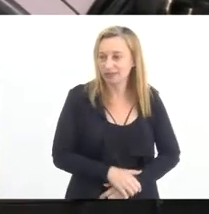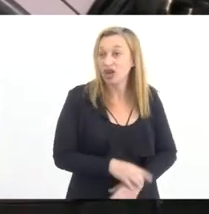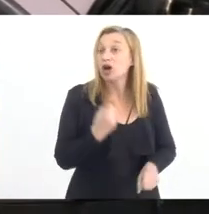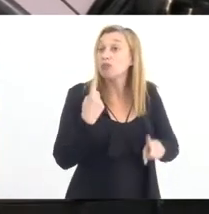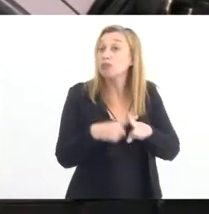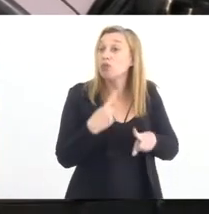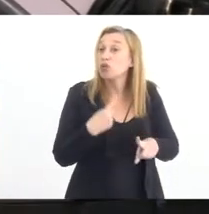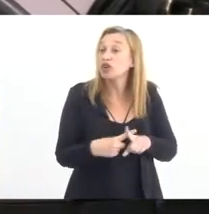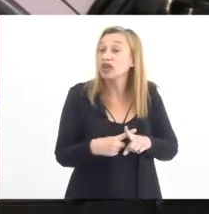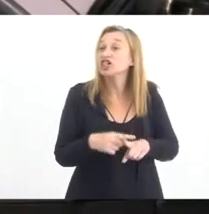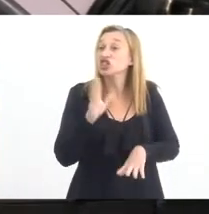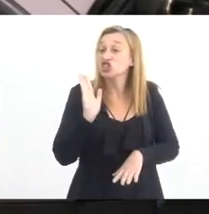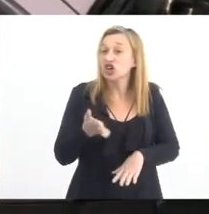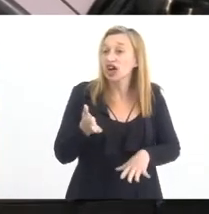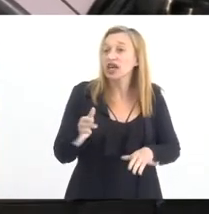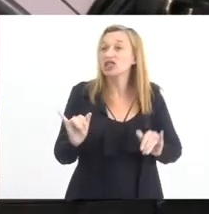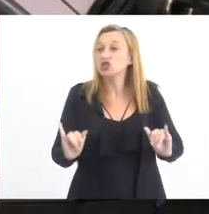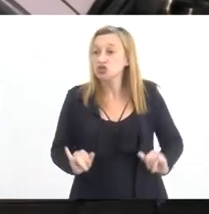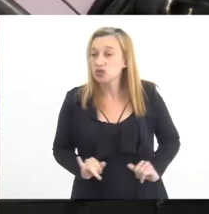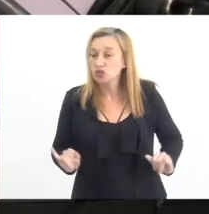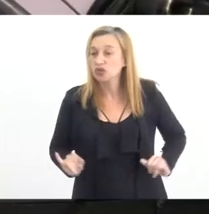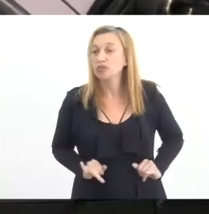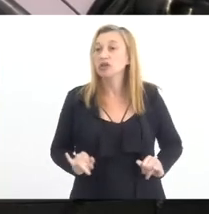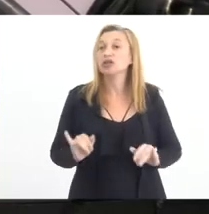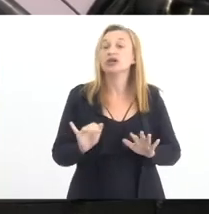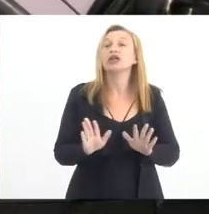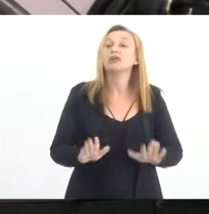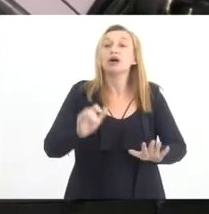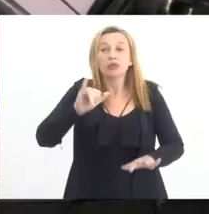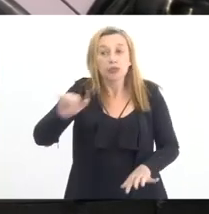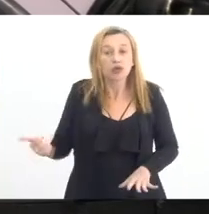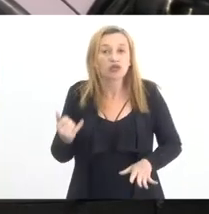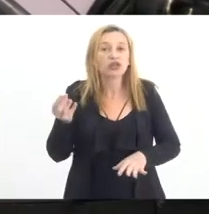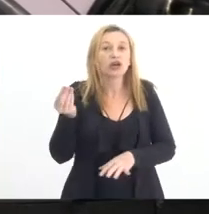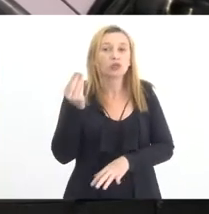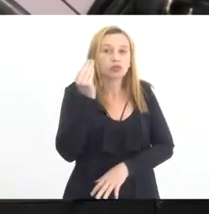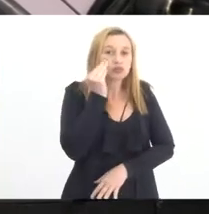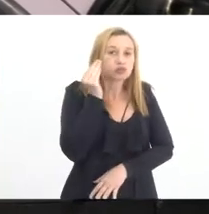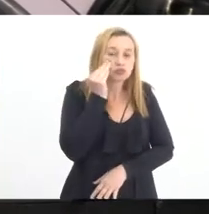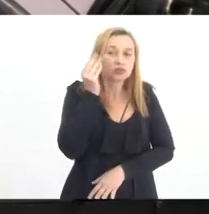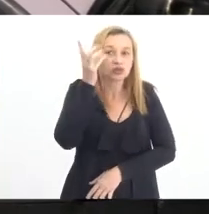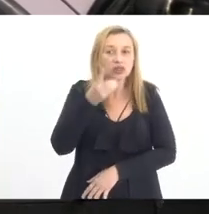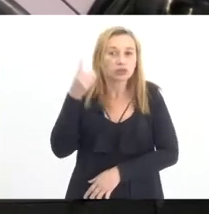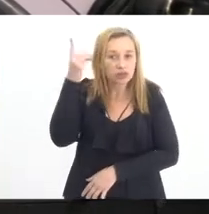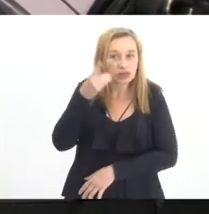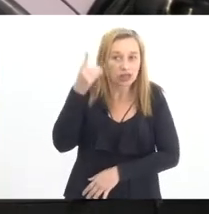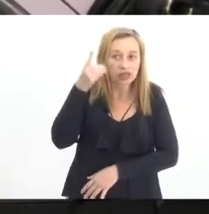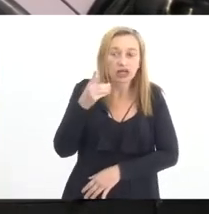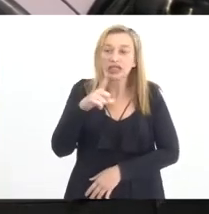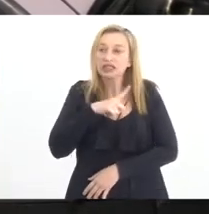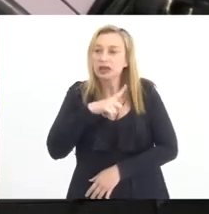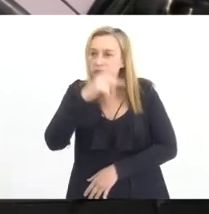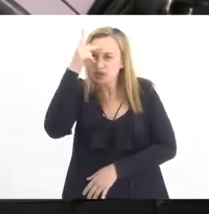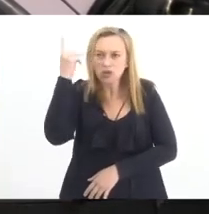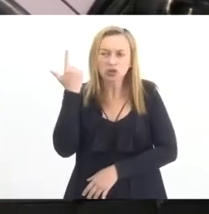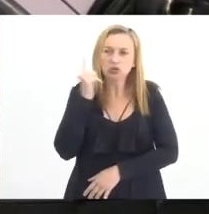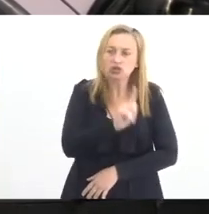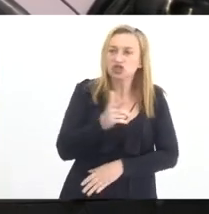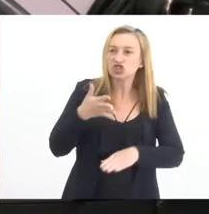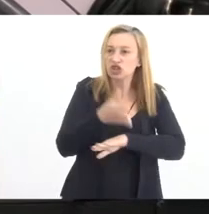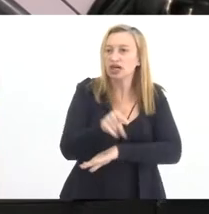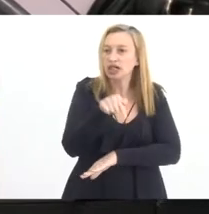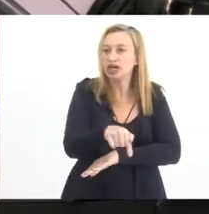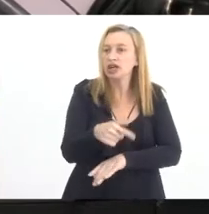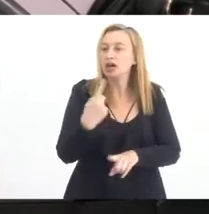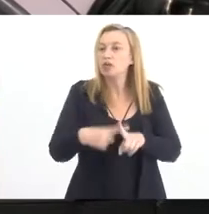já é muito sacrificante. E para aproveitar a oportunidade, deputado Flávio, tem pessoas que não conseguiram chegar aqui porque